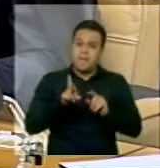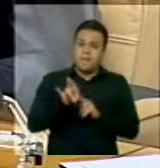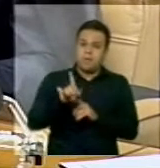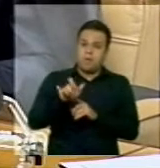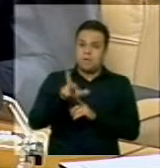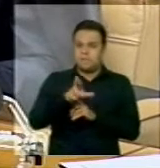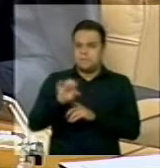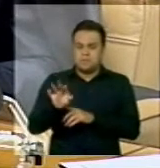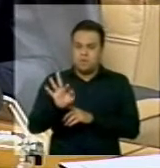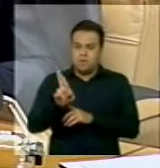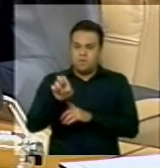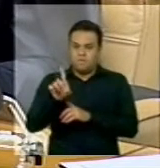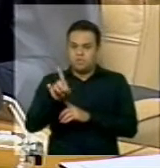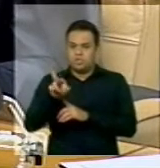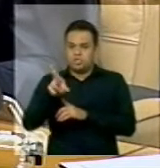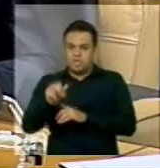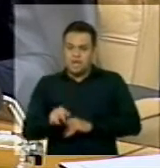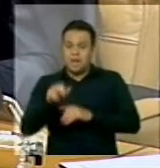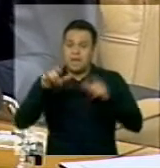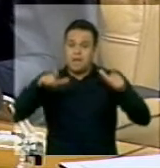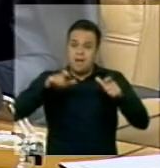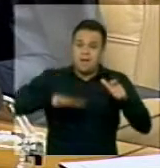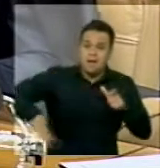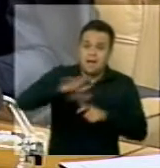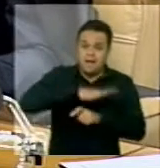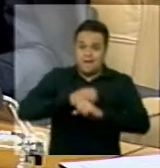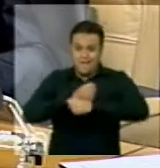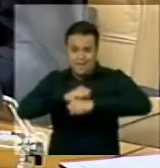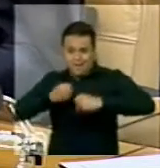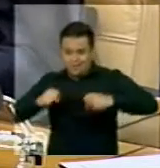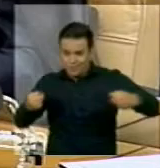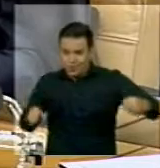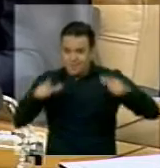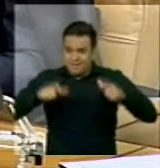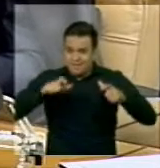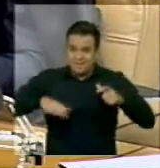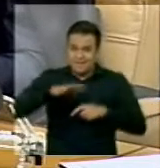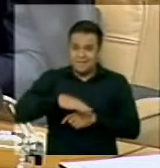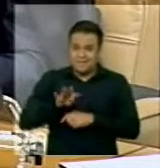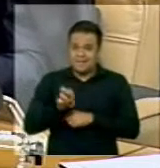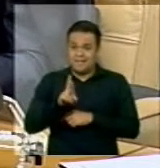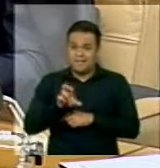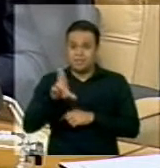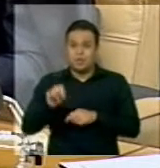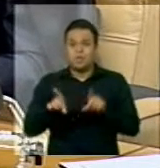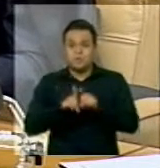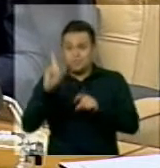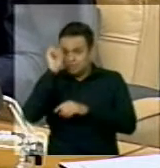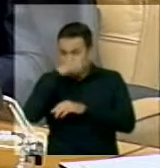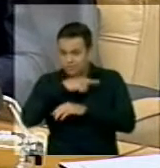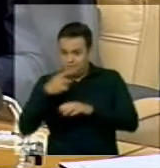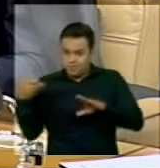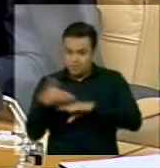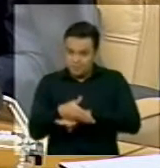fundiária efetuados em áreas de enorme extensão territorial e de difícil acesso, como as glebas